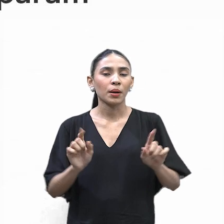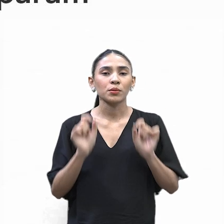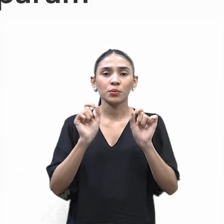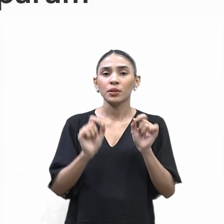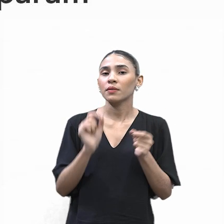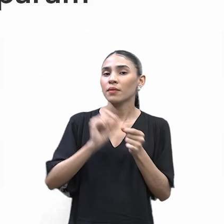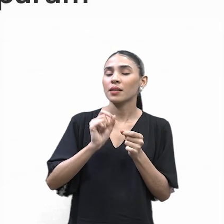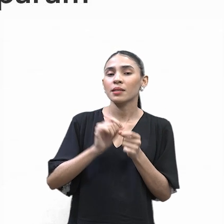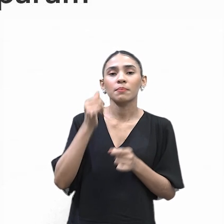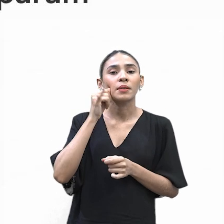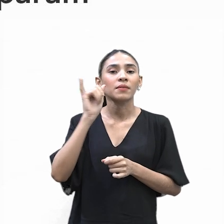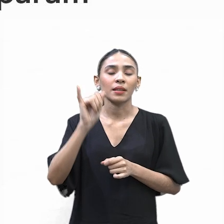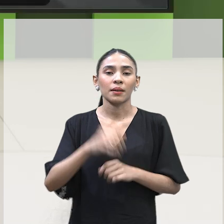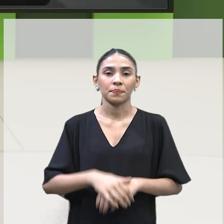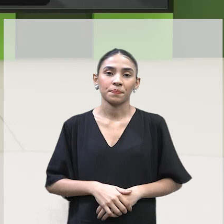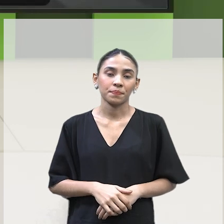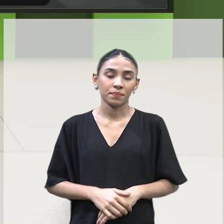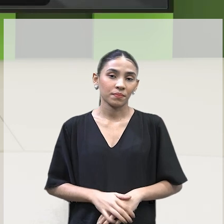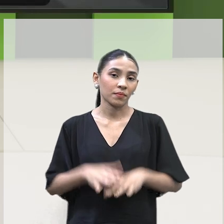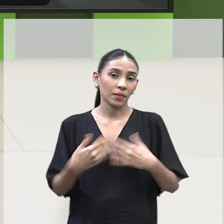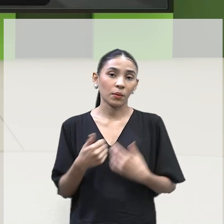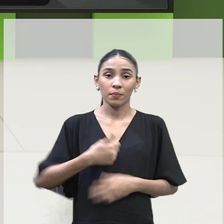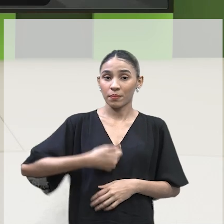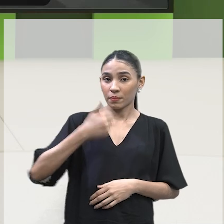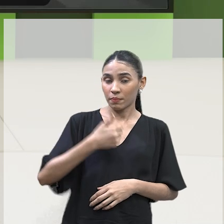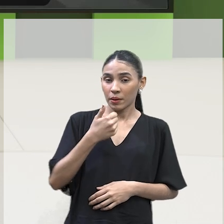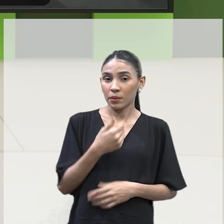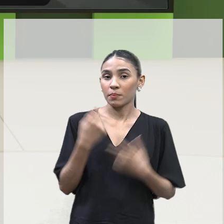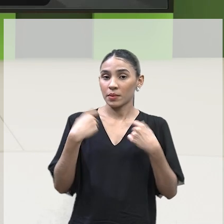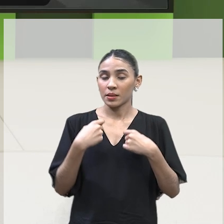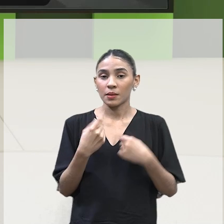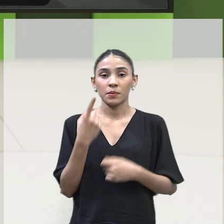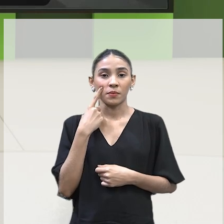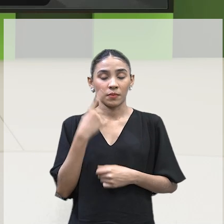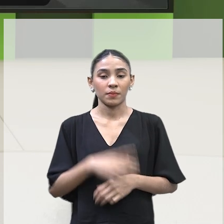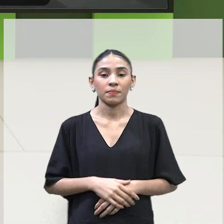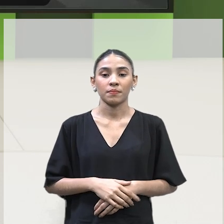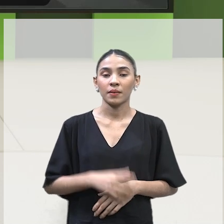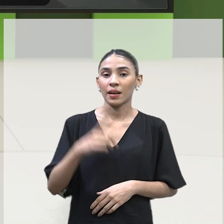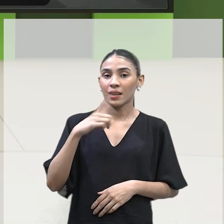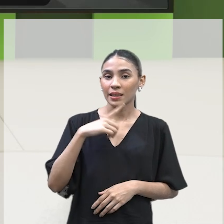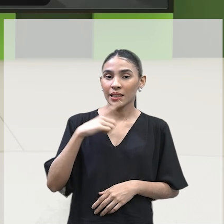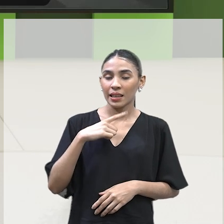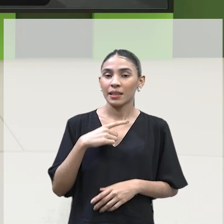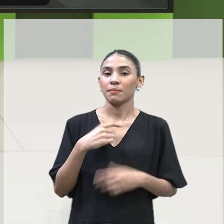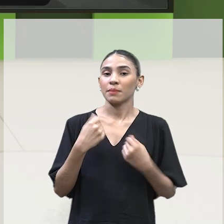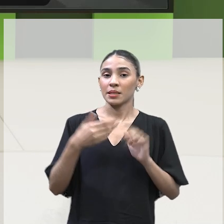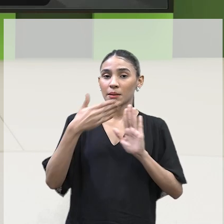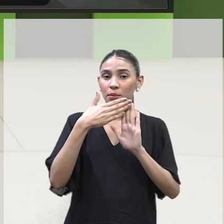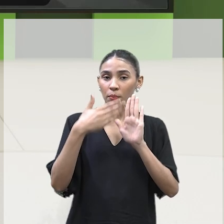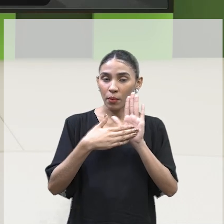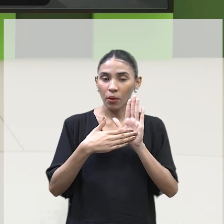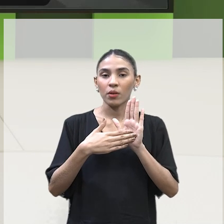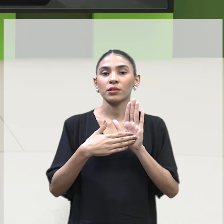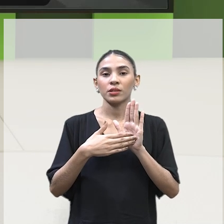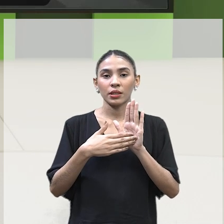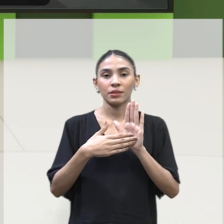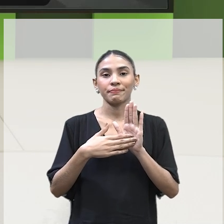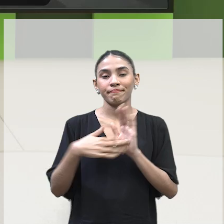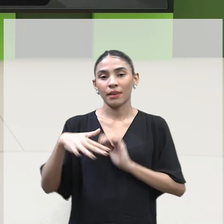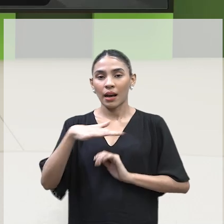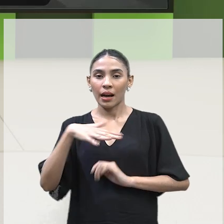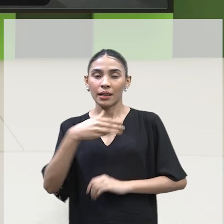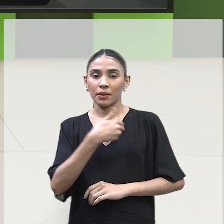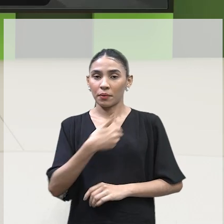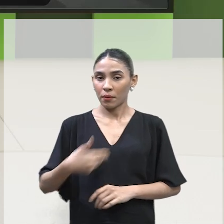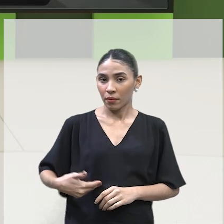fazer para mudar isso, né? A gente primeiro precisa ver aí que tem que haver ações também governamentais.